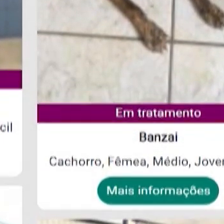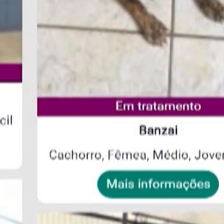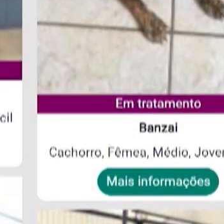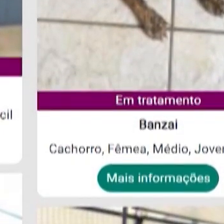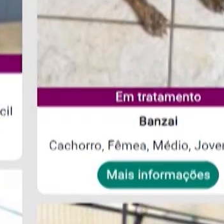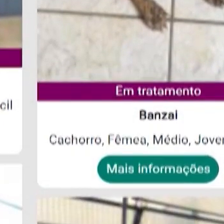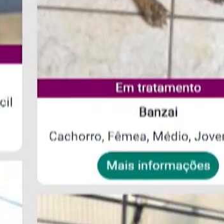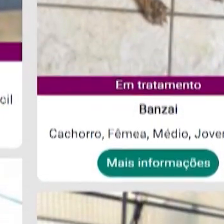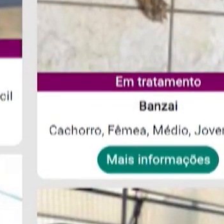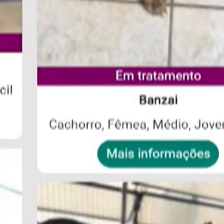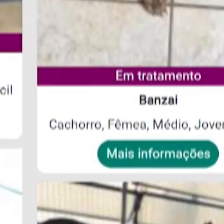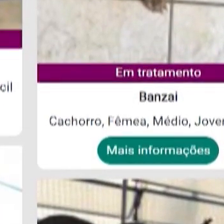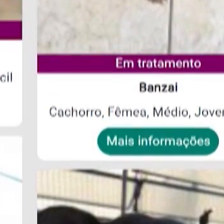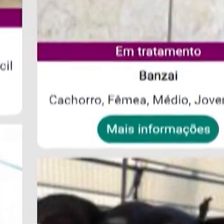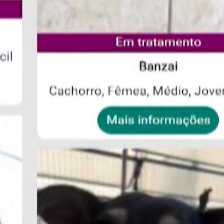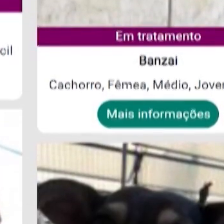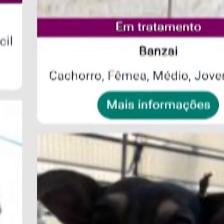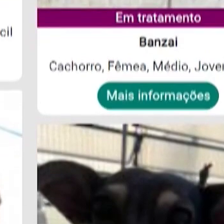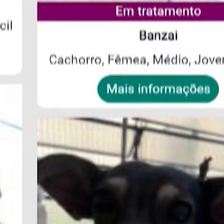bichos.